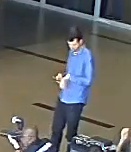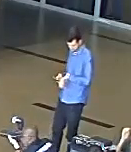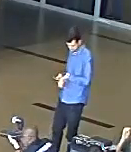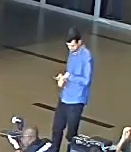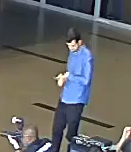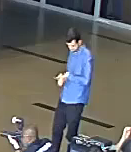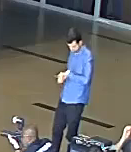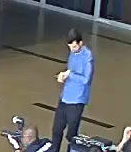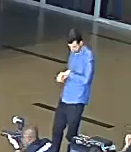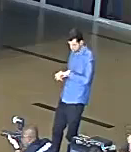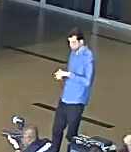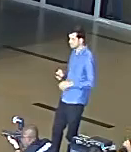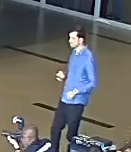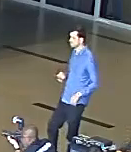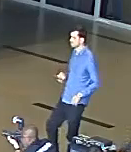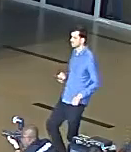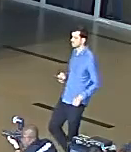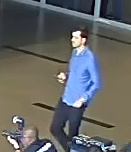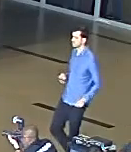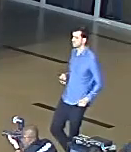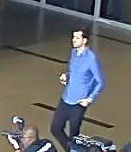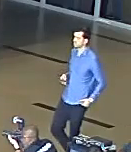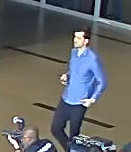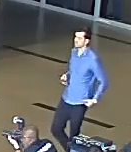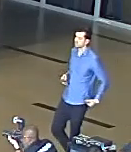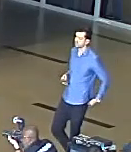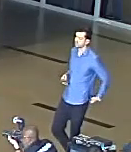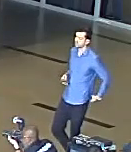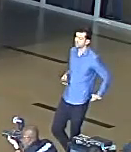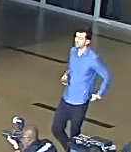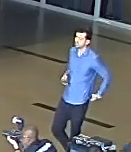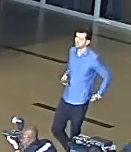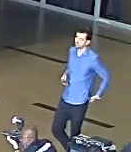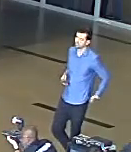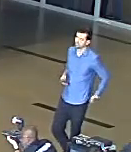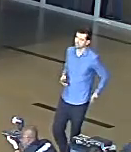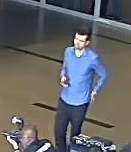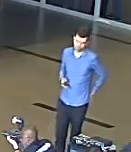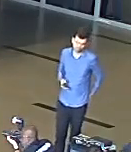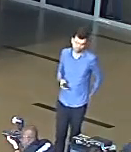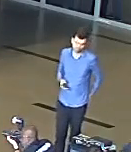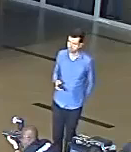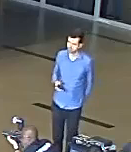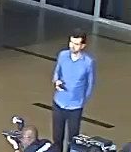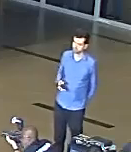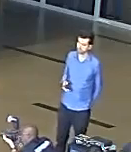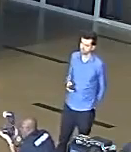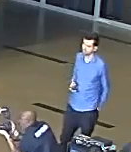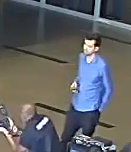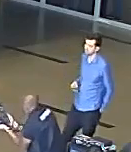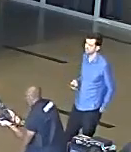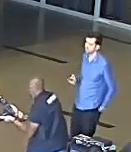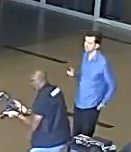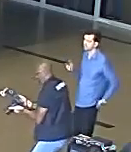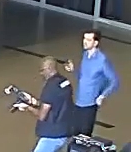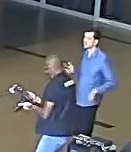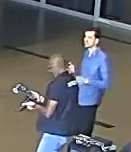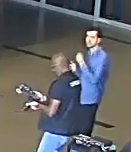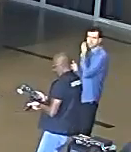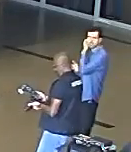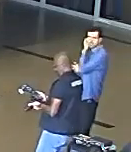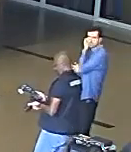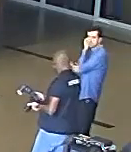de de que os ônibus agora dizem que só em ônibus convencional aí eles botam um respirador de ar lá qualquer e diz que é